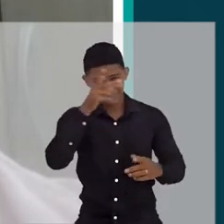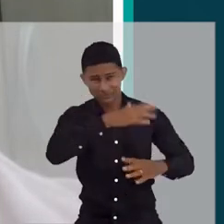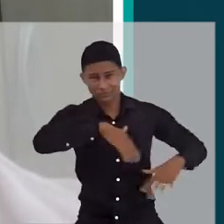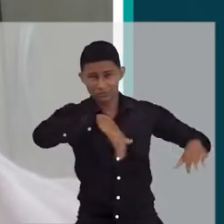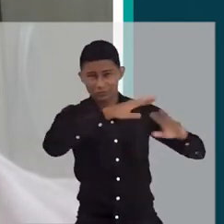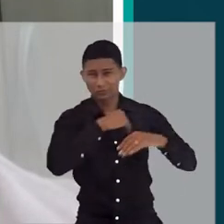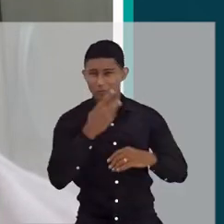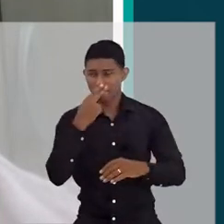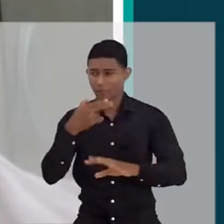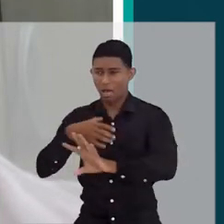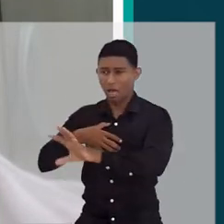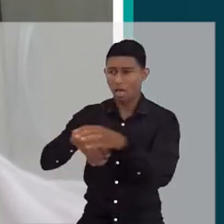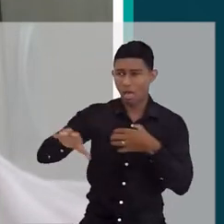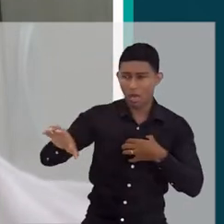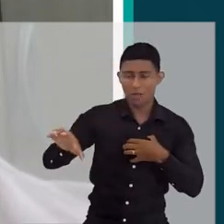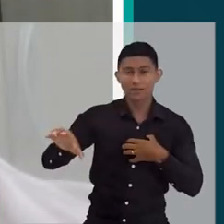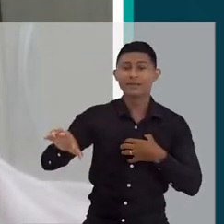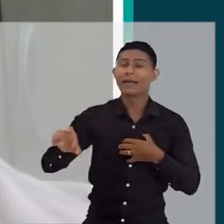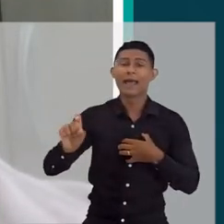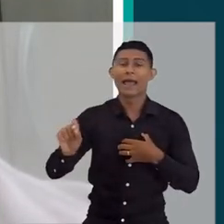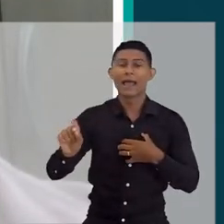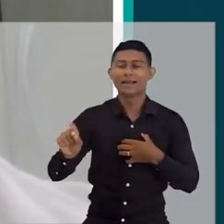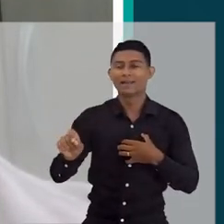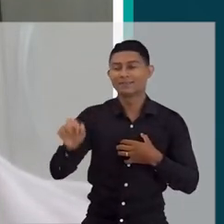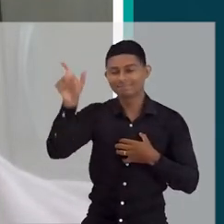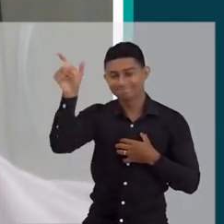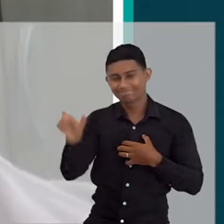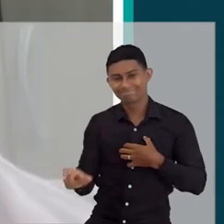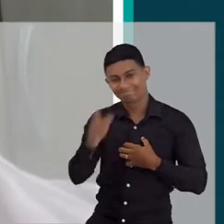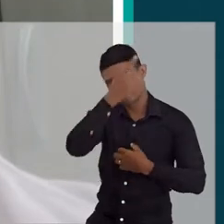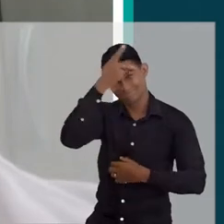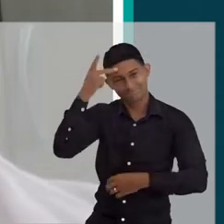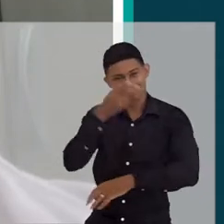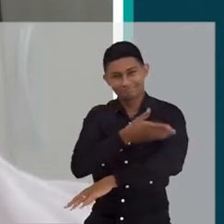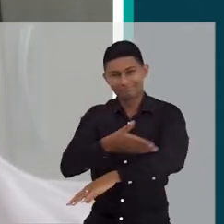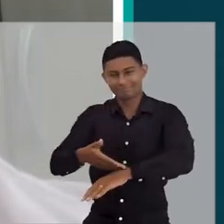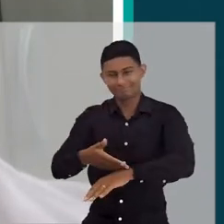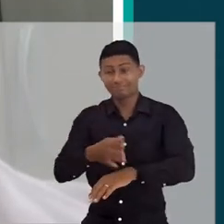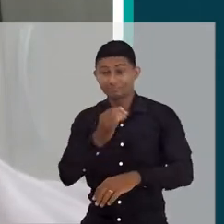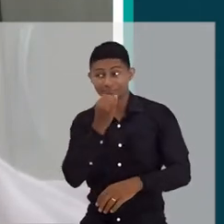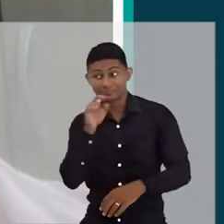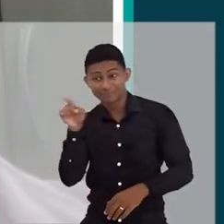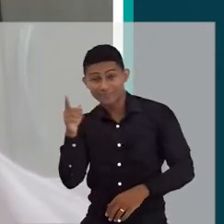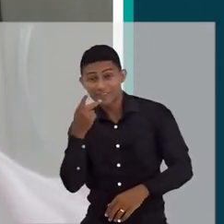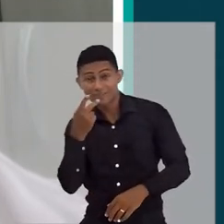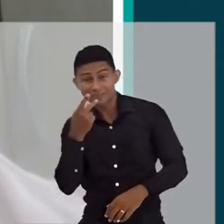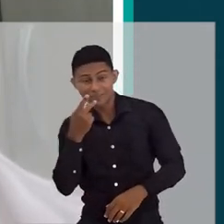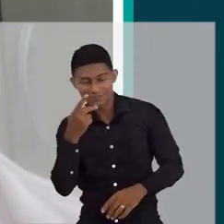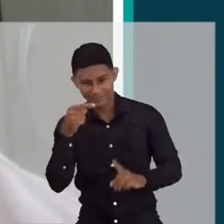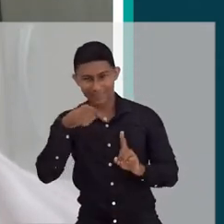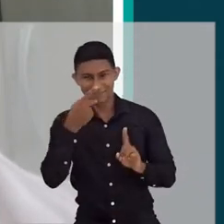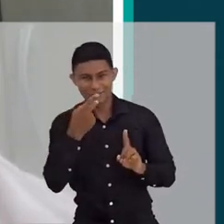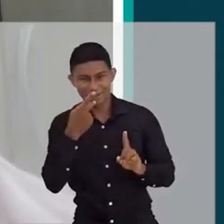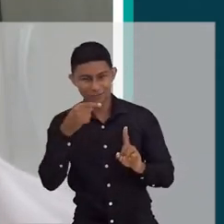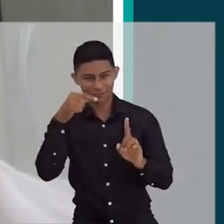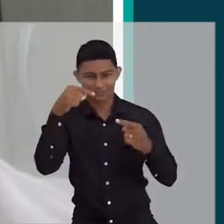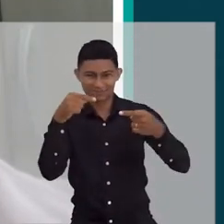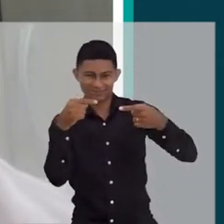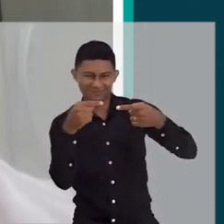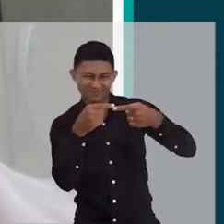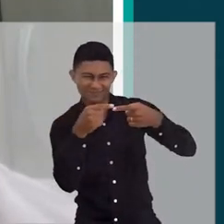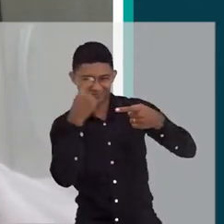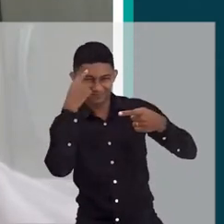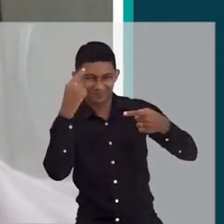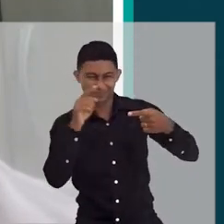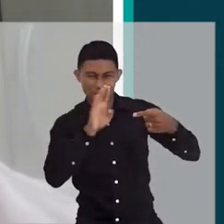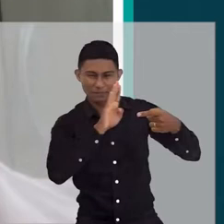tendem a ter mais empatia e acompanhar pessoas brancas, né? E aí a Guinalda citou o BBB. E aí eu sempre comento isso